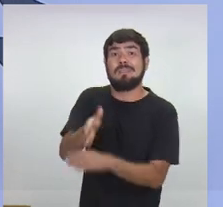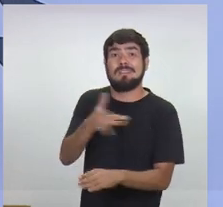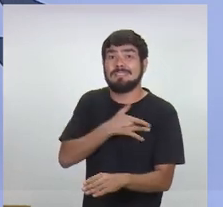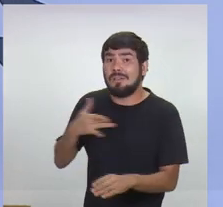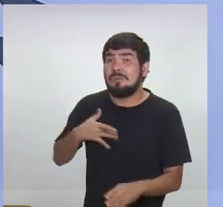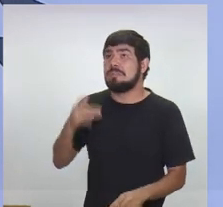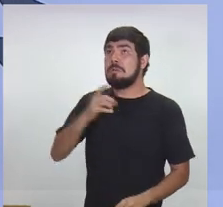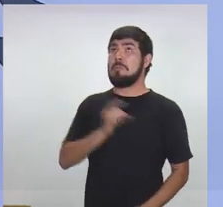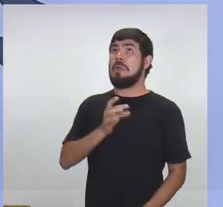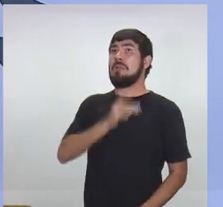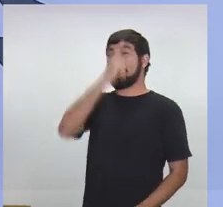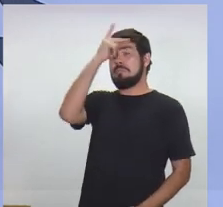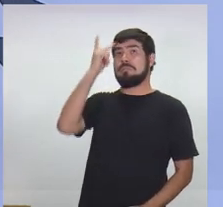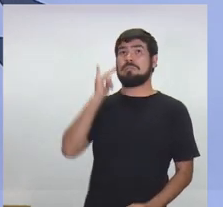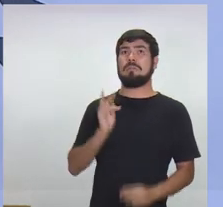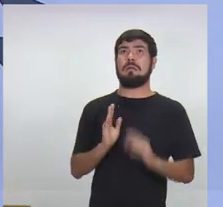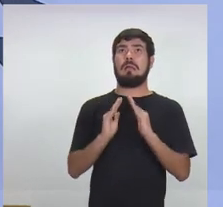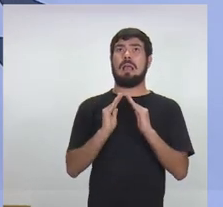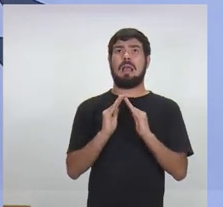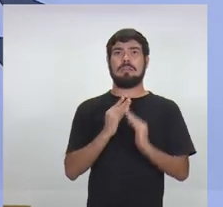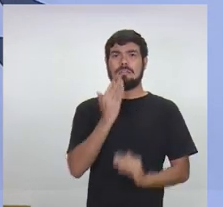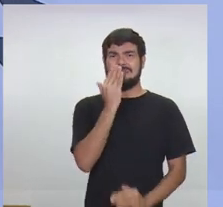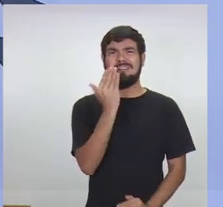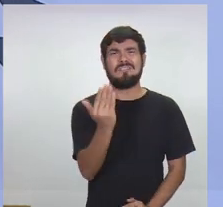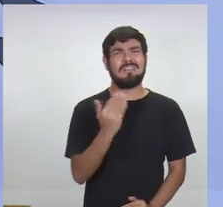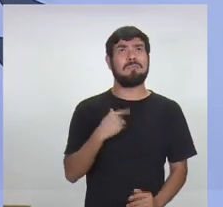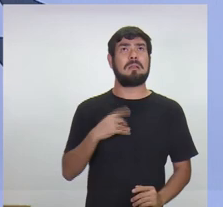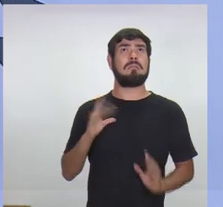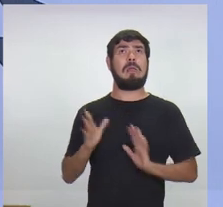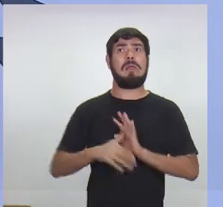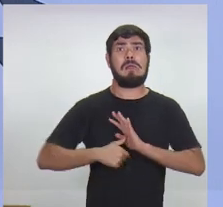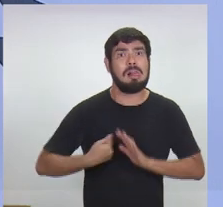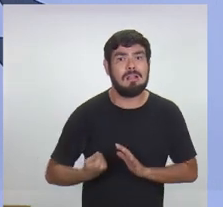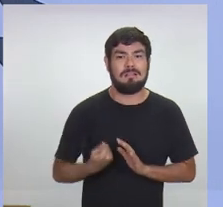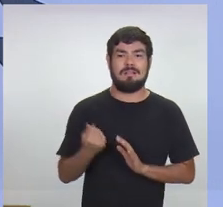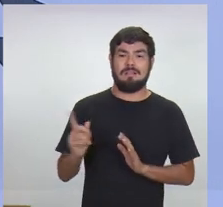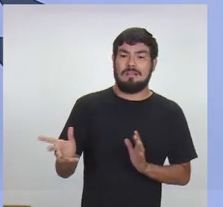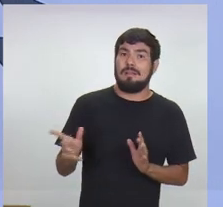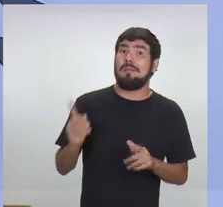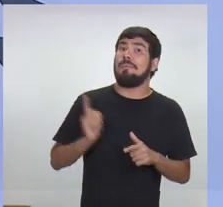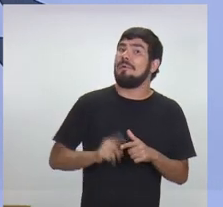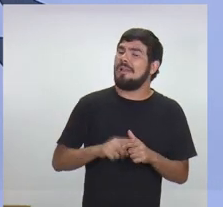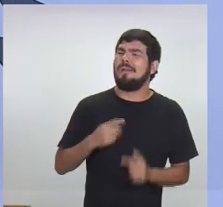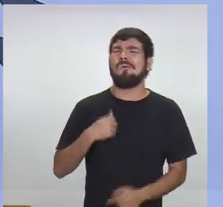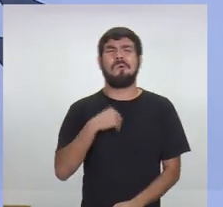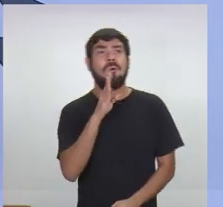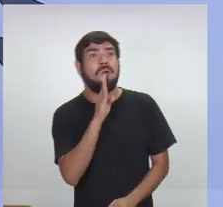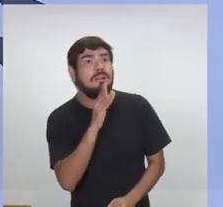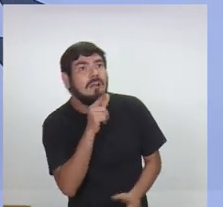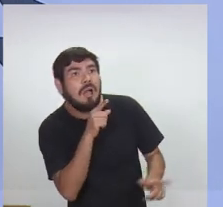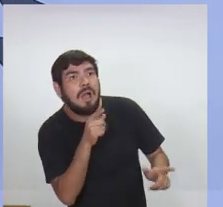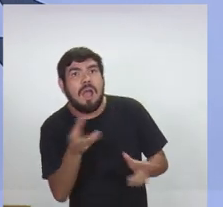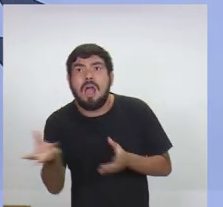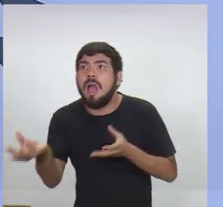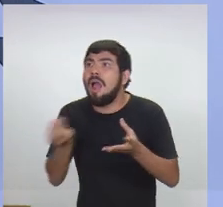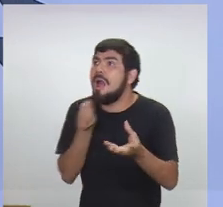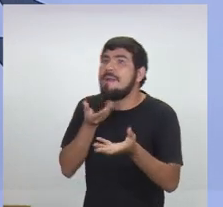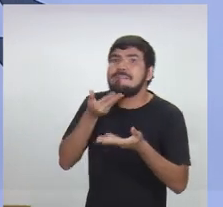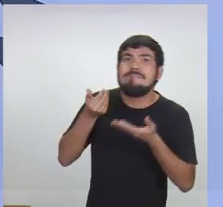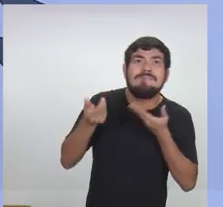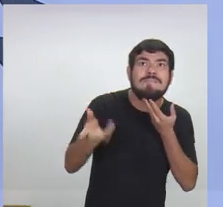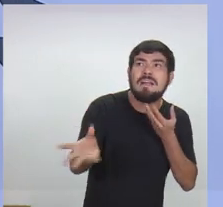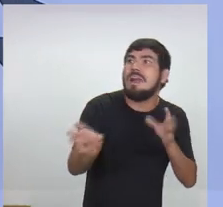medo que as pessoas têm que ficar na frente da sua casa é porque pode ser assaltado a qualquer momento é que eu tô lá conversando com essas pessoas é que eu tô entendendo